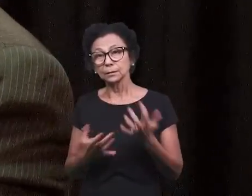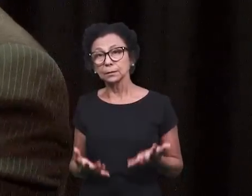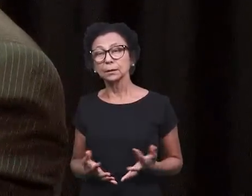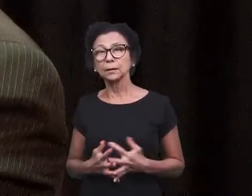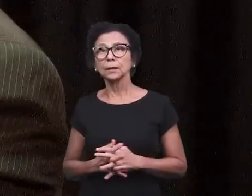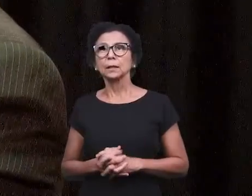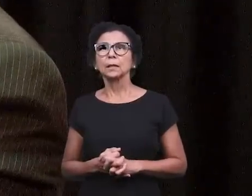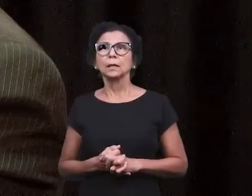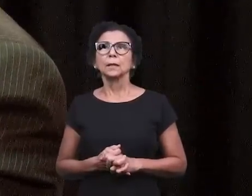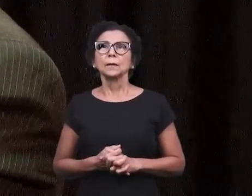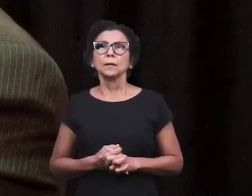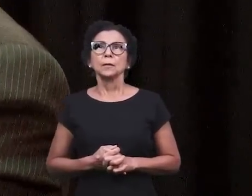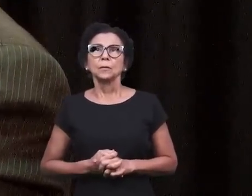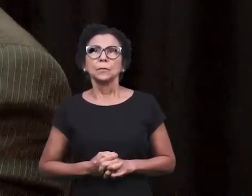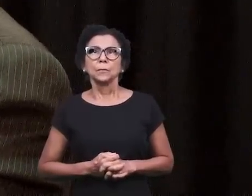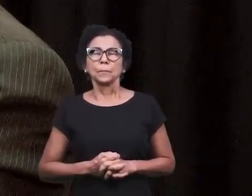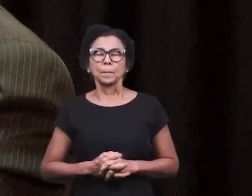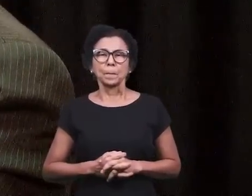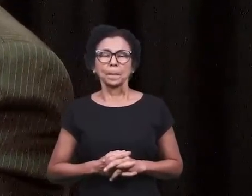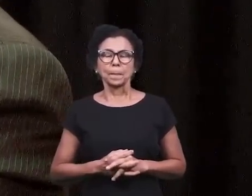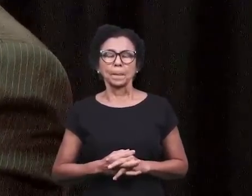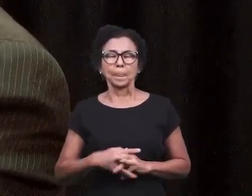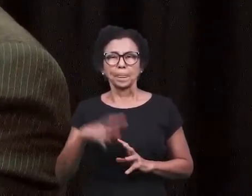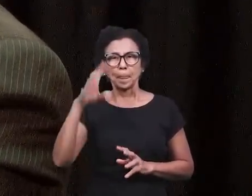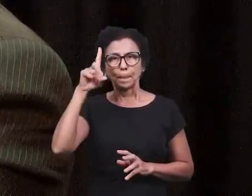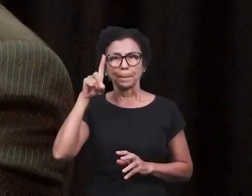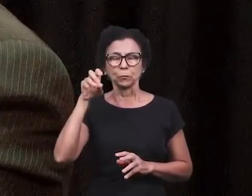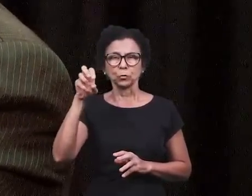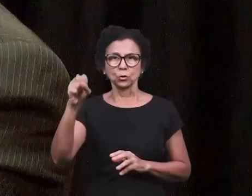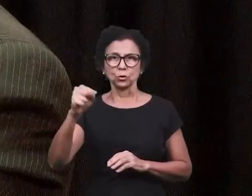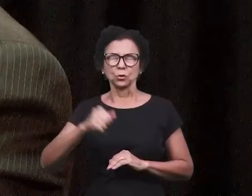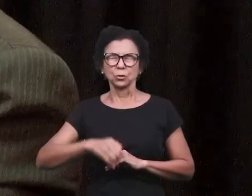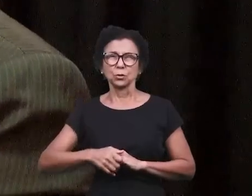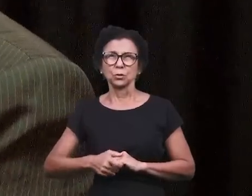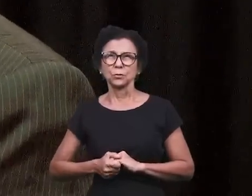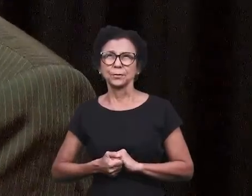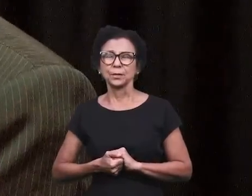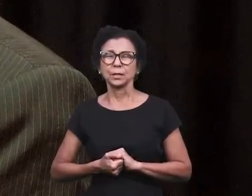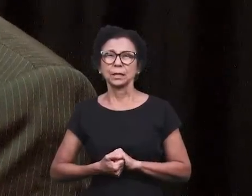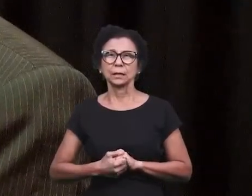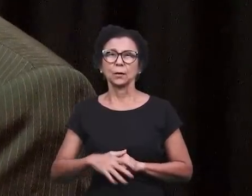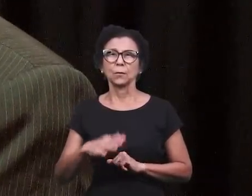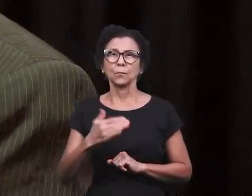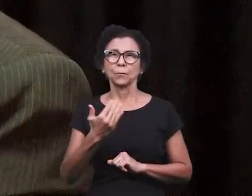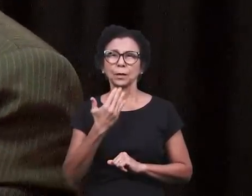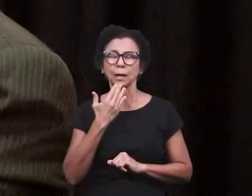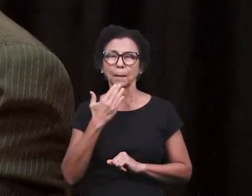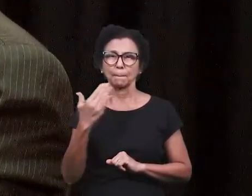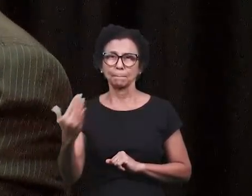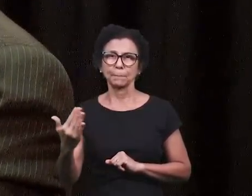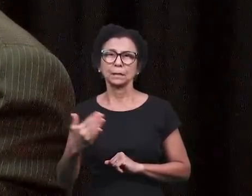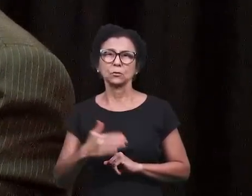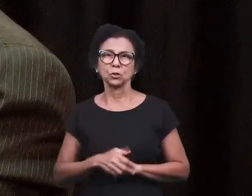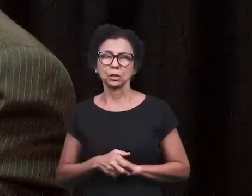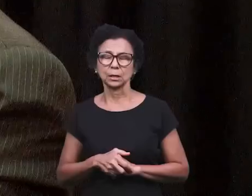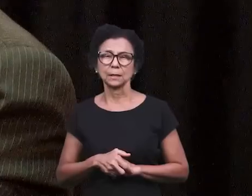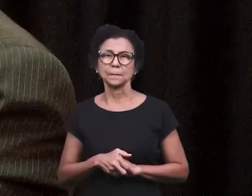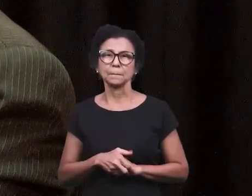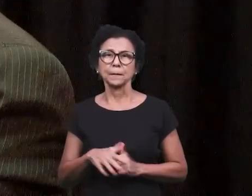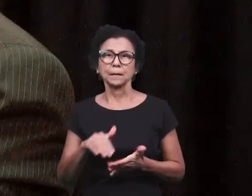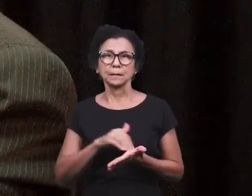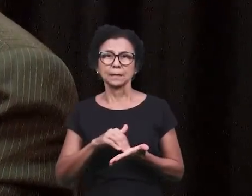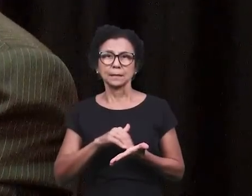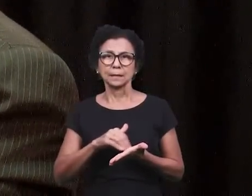dia que eu fui levar o meu termo, o meu pedido de exoneração, o sonho lá da minha sogra, Uhum. na Secretaria de